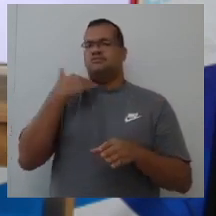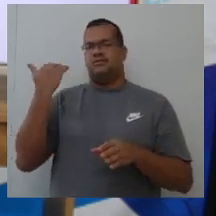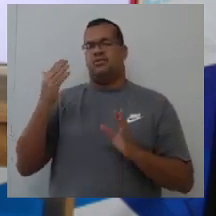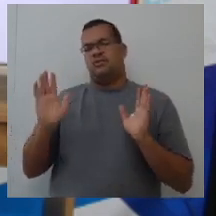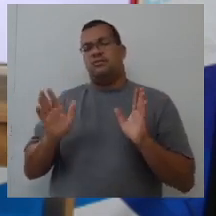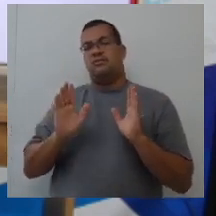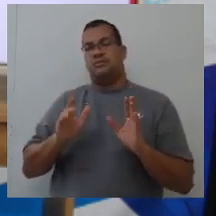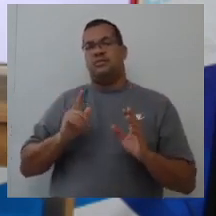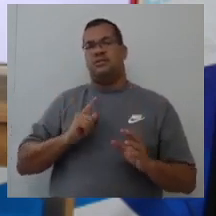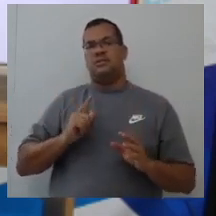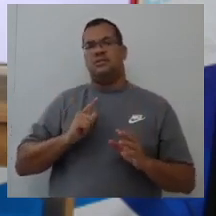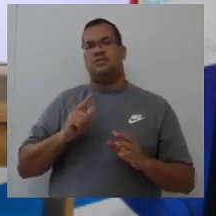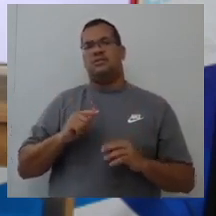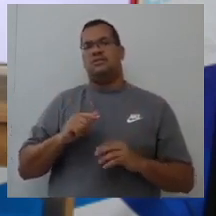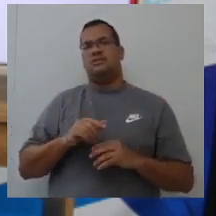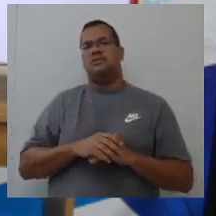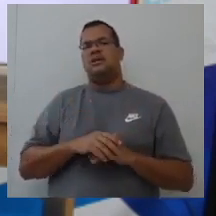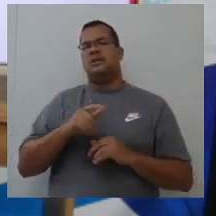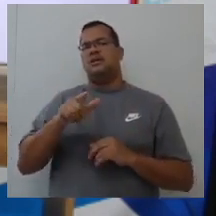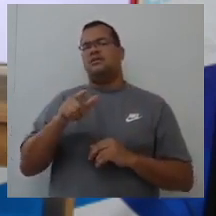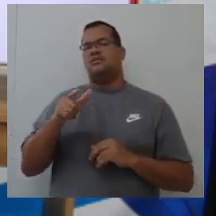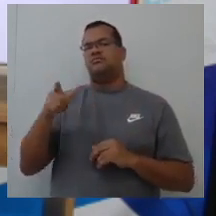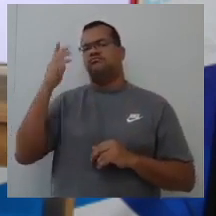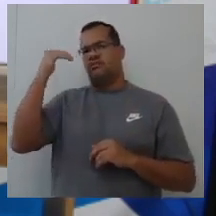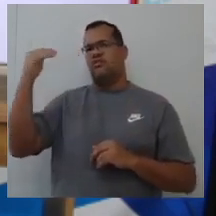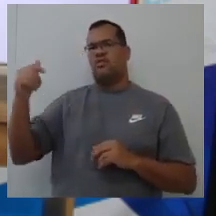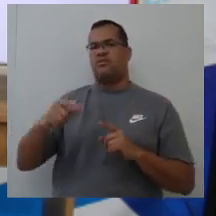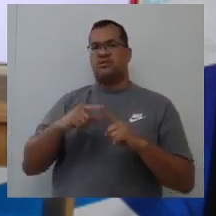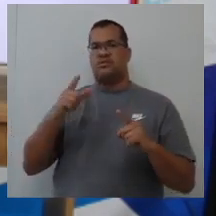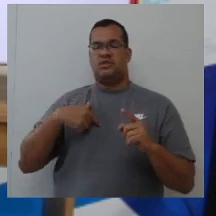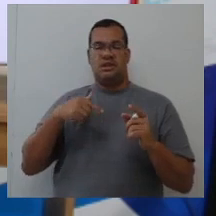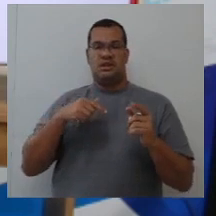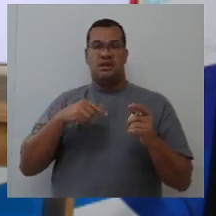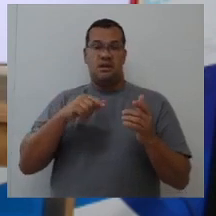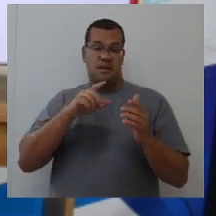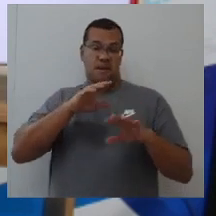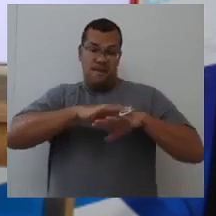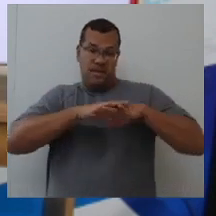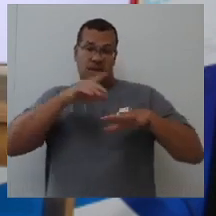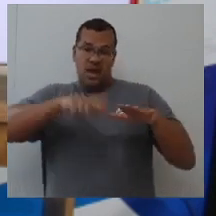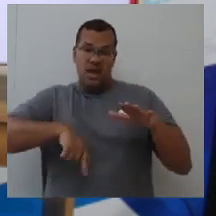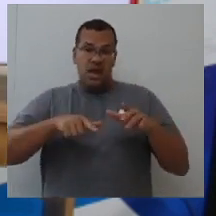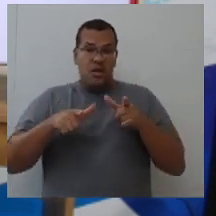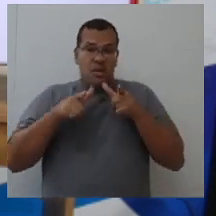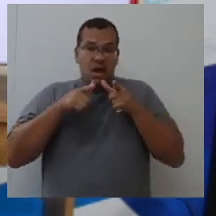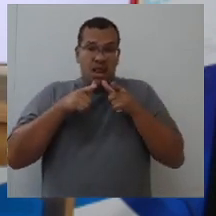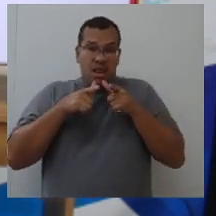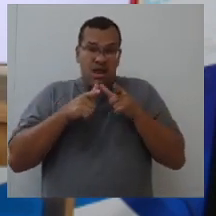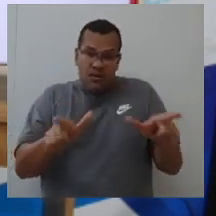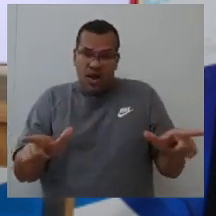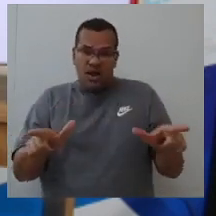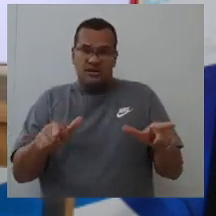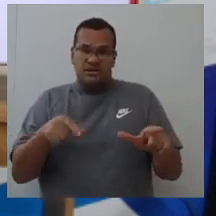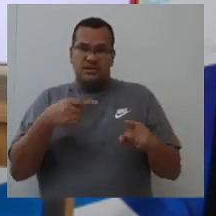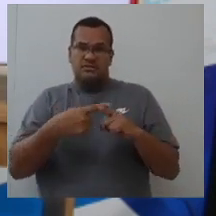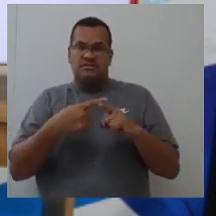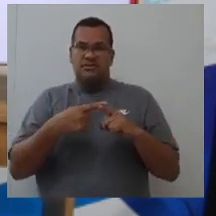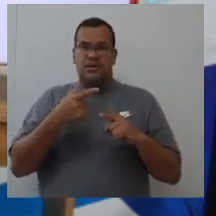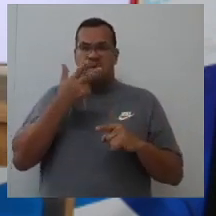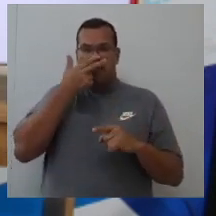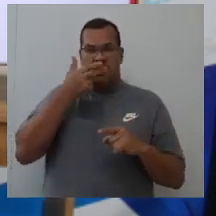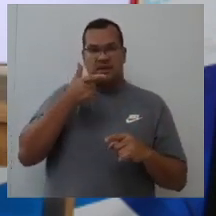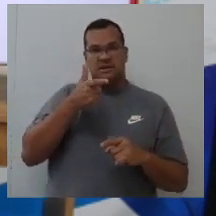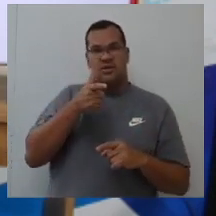é Wittgenstein. Ele vai dizer que matemática é linguagem. E às vezes a gente não entende porque é um outro idioma.